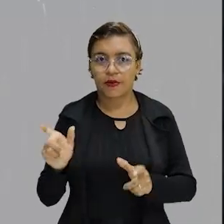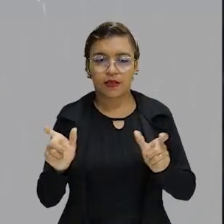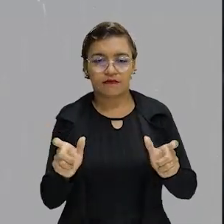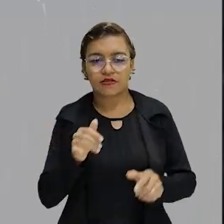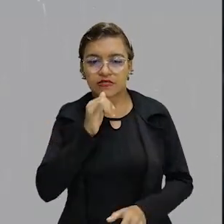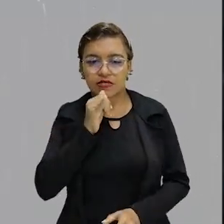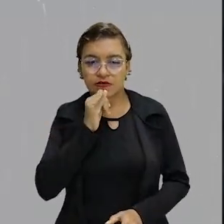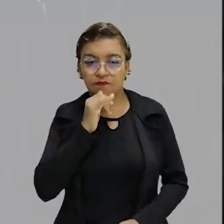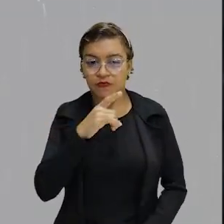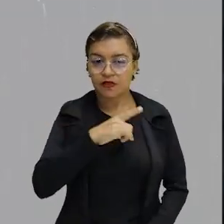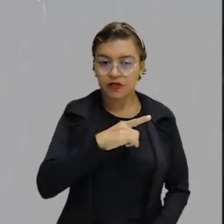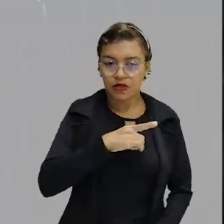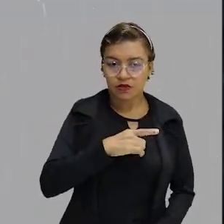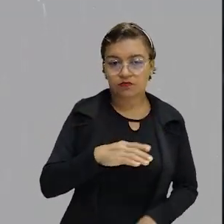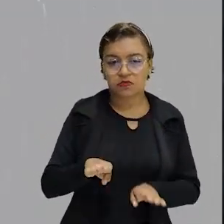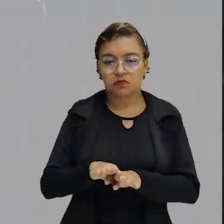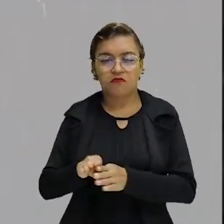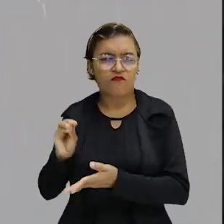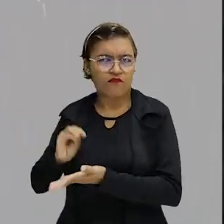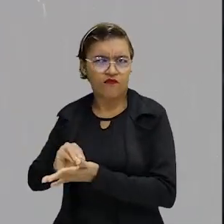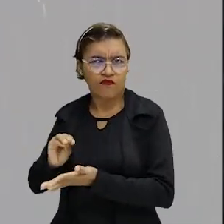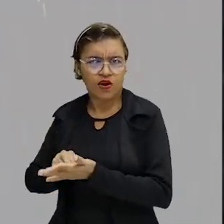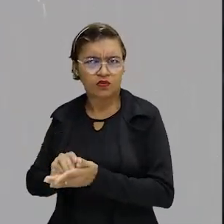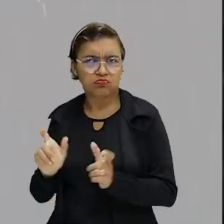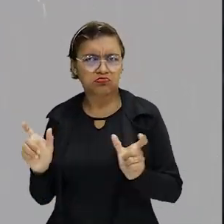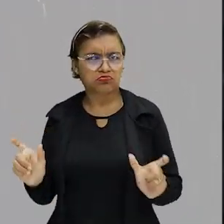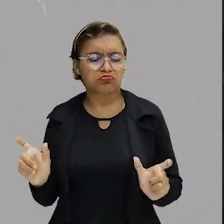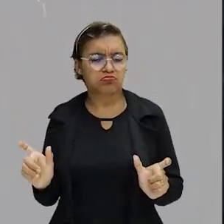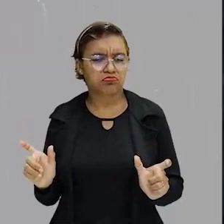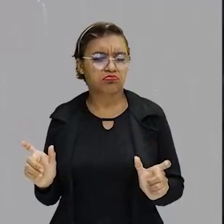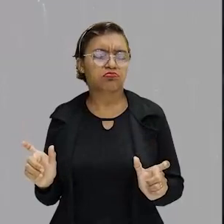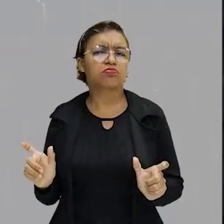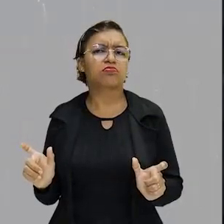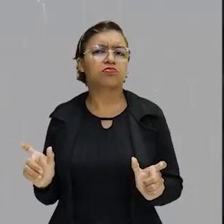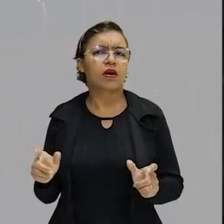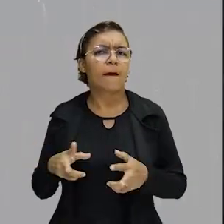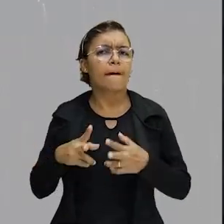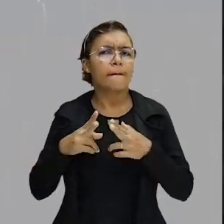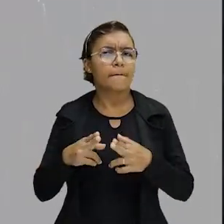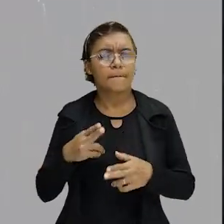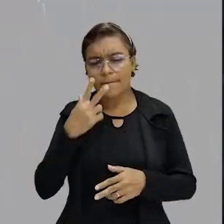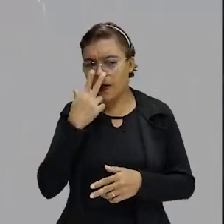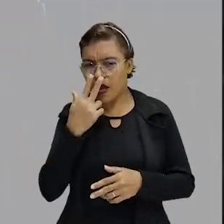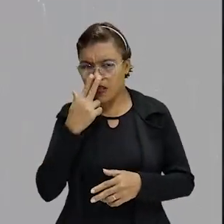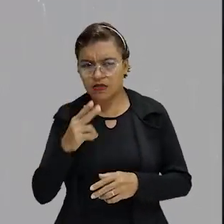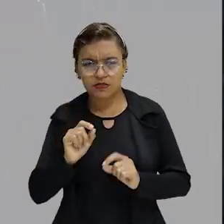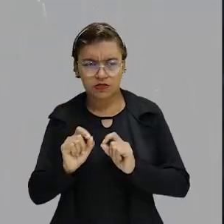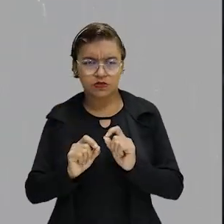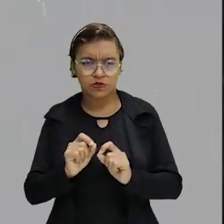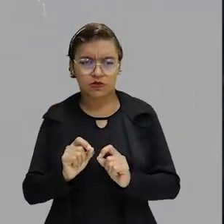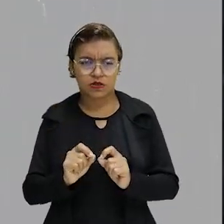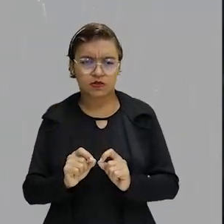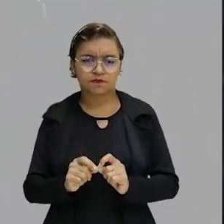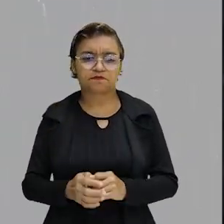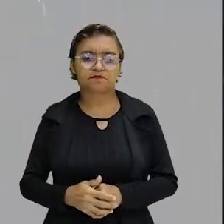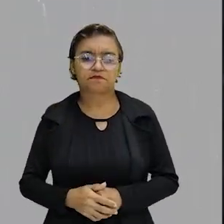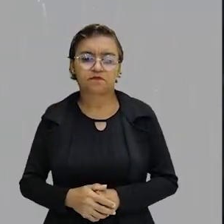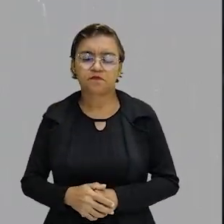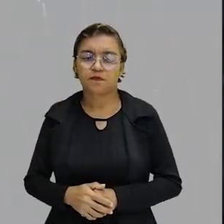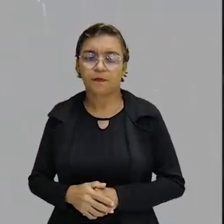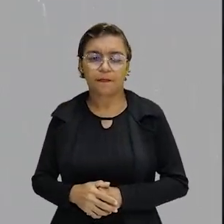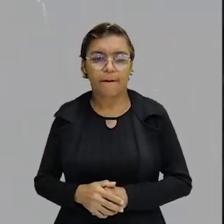palavras? Também não, né, turma? Não desempenham a mesma função, o mesmo bem parecido com a questão anterior,